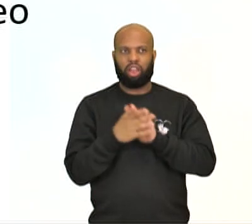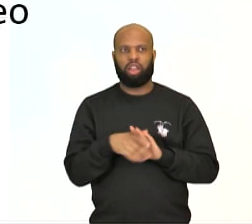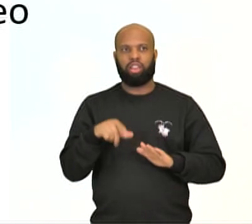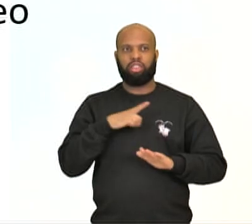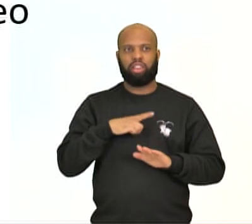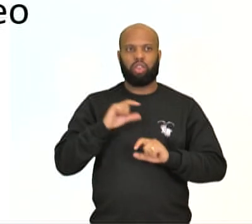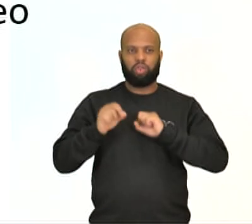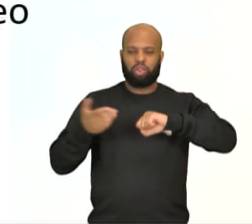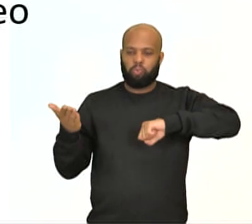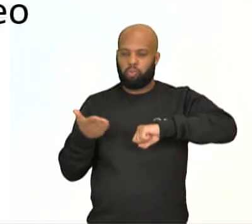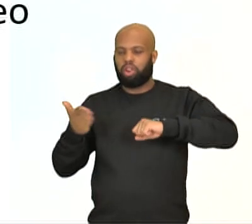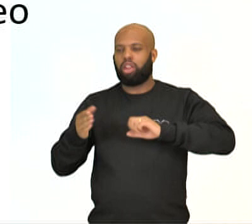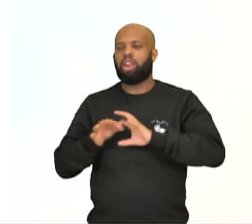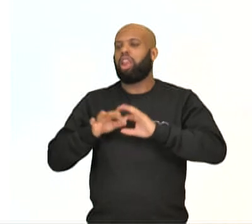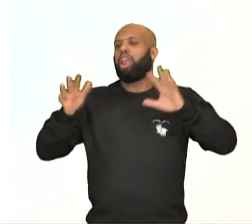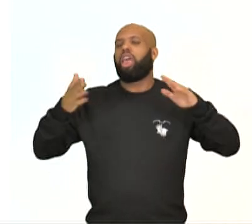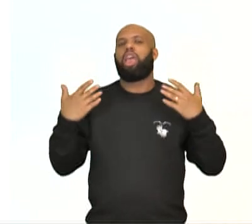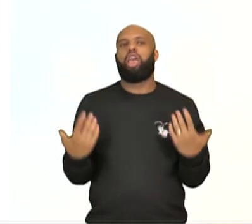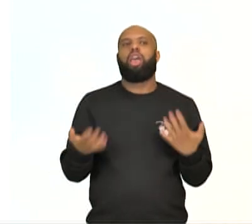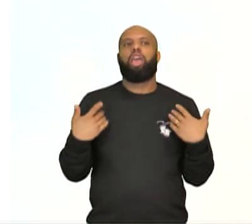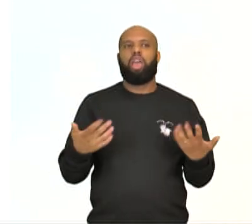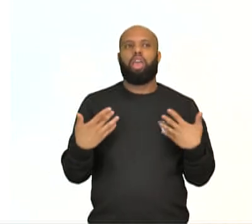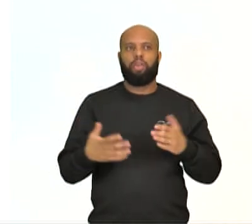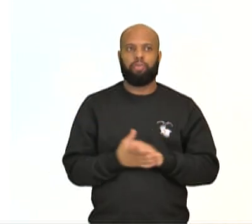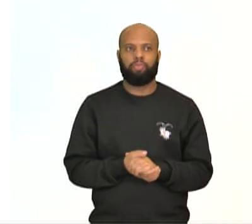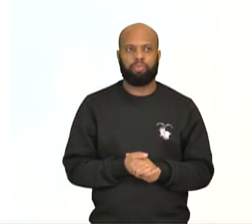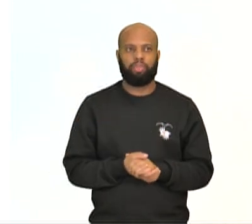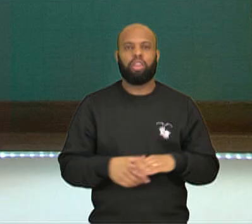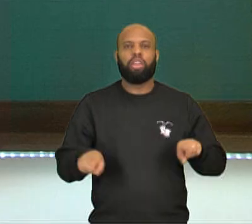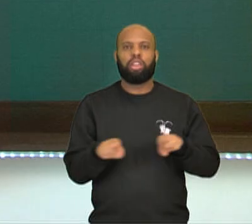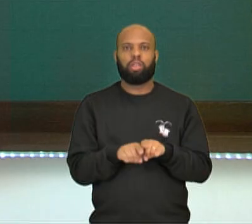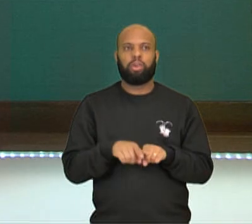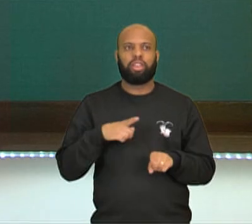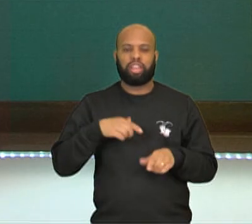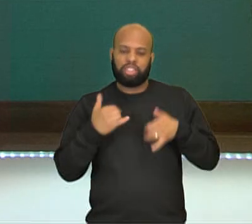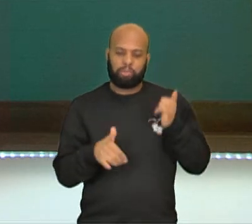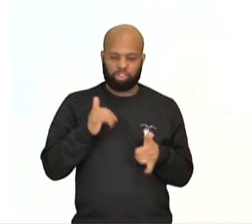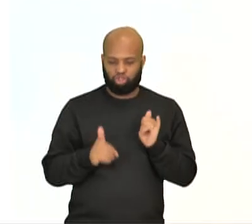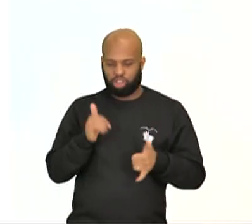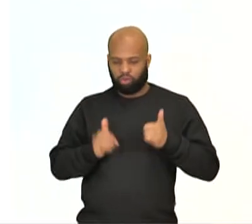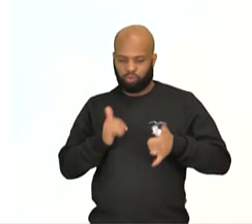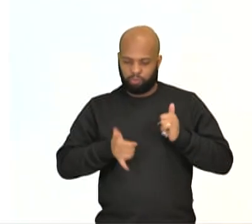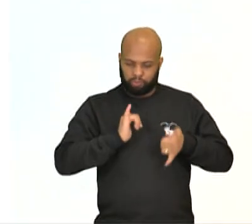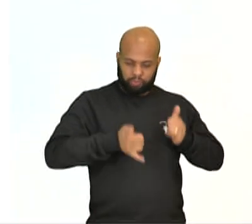mais leves, mais livres. Daí a gente tem o sapateado,